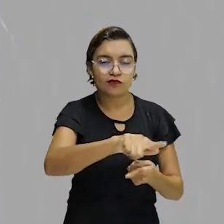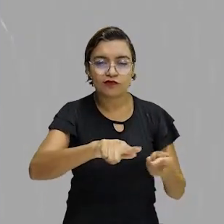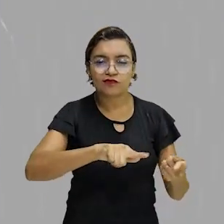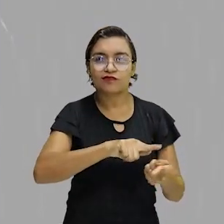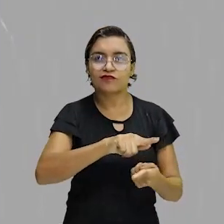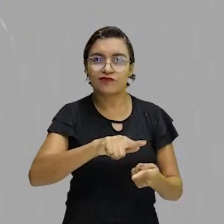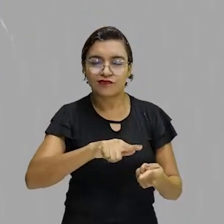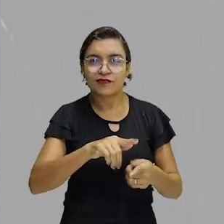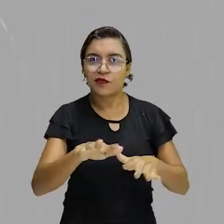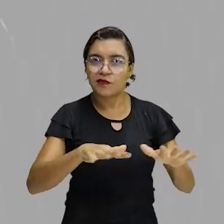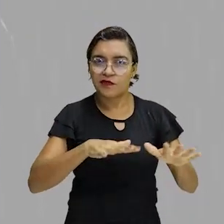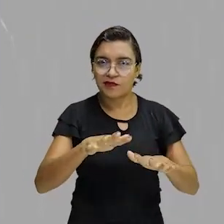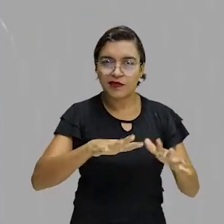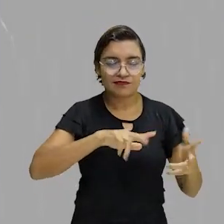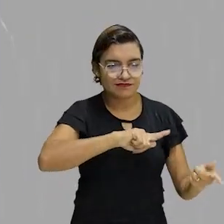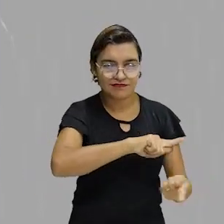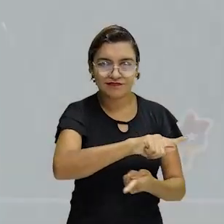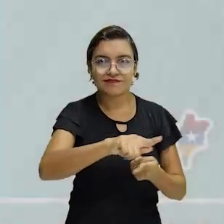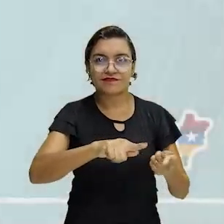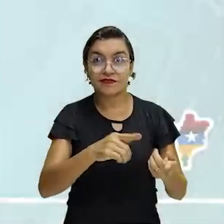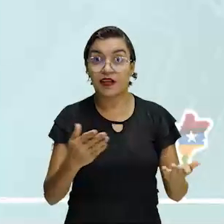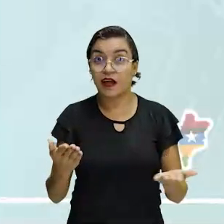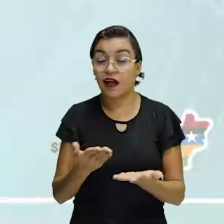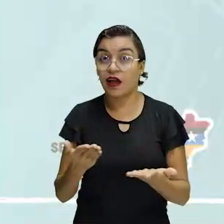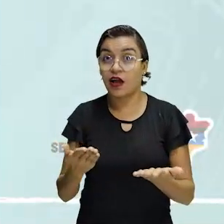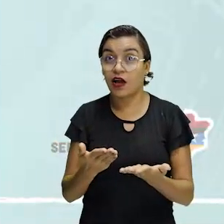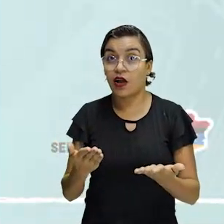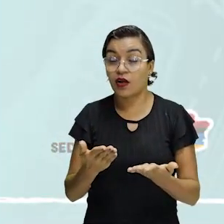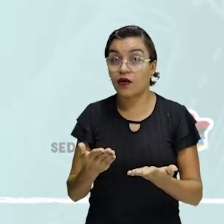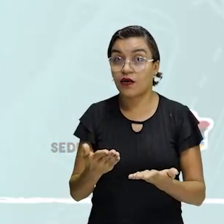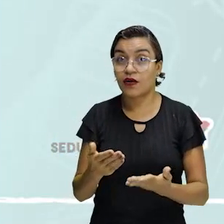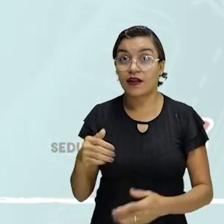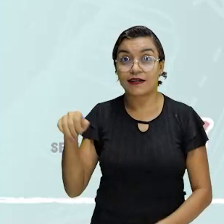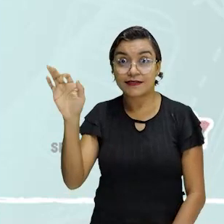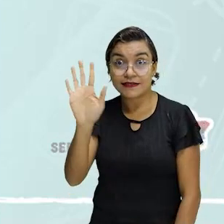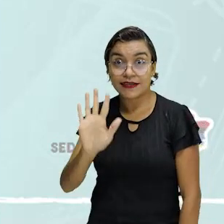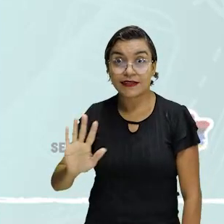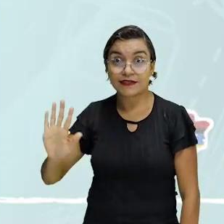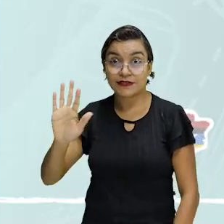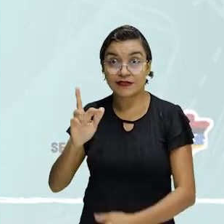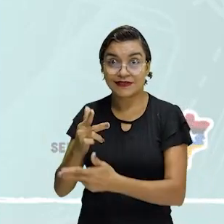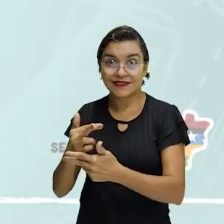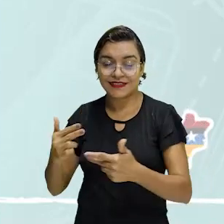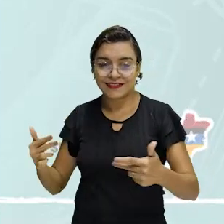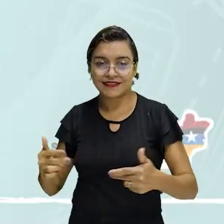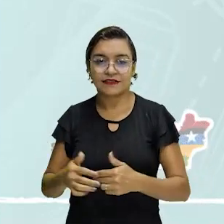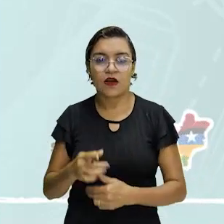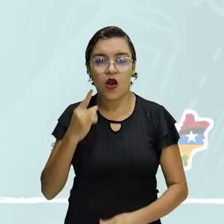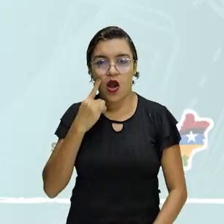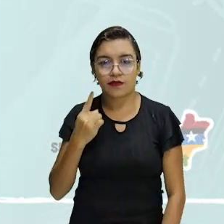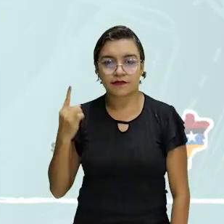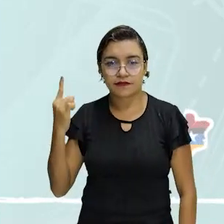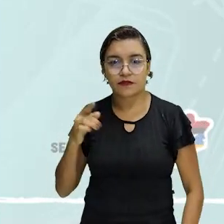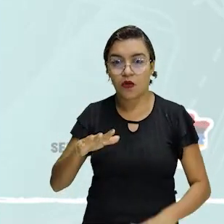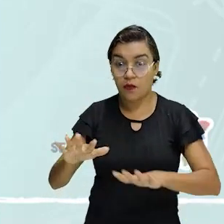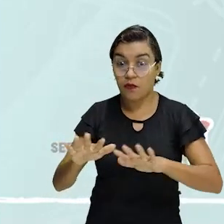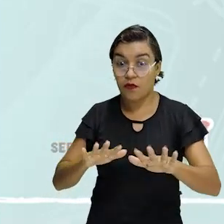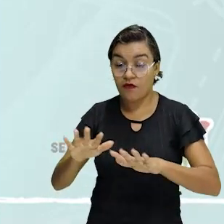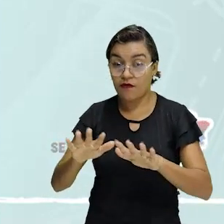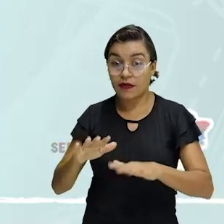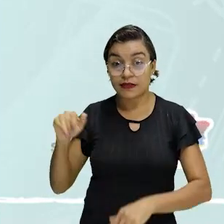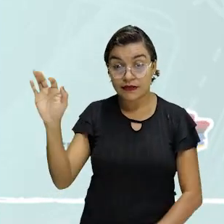internacional, movimentos globais. Vamos tratar agora dos movimentos nacionais. Os movimentos nacionais, como o nome já está